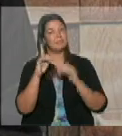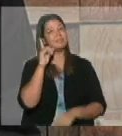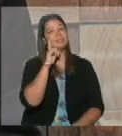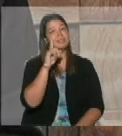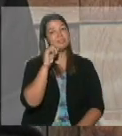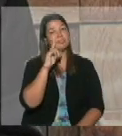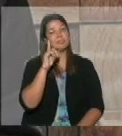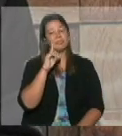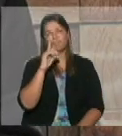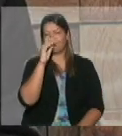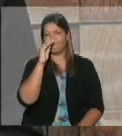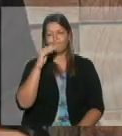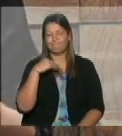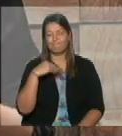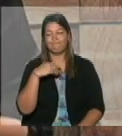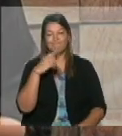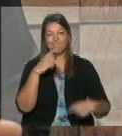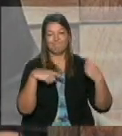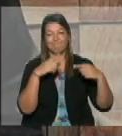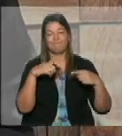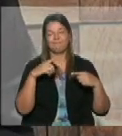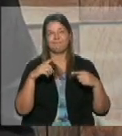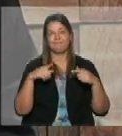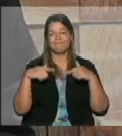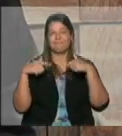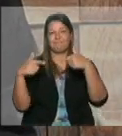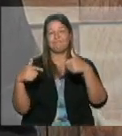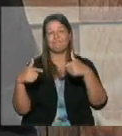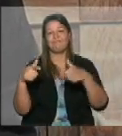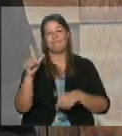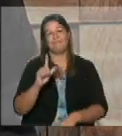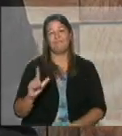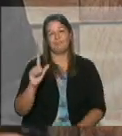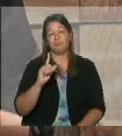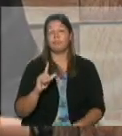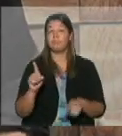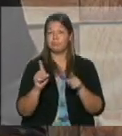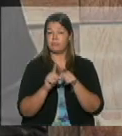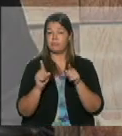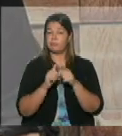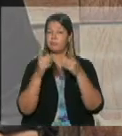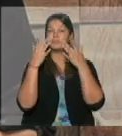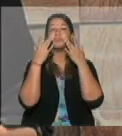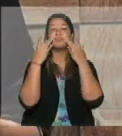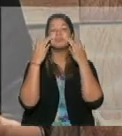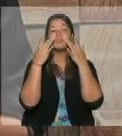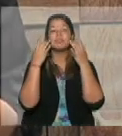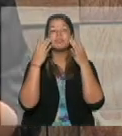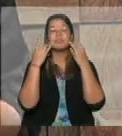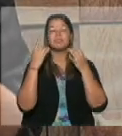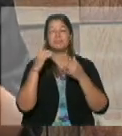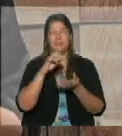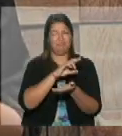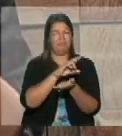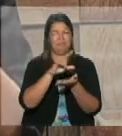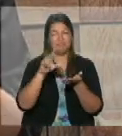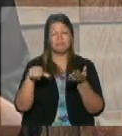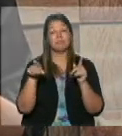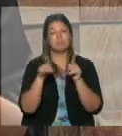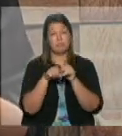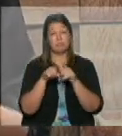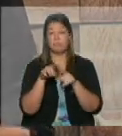Unidos. Abdicou da diplomacia para se dedicar à literatura. E também é roteirista, dramaturgo, com peças e